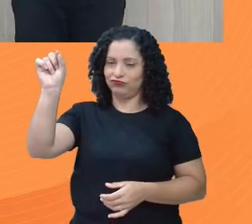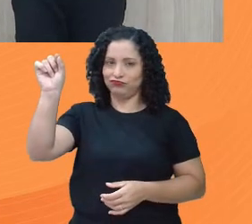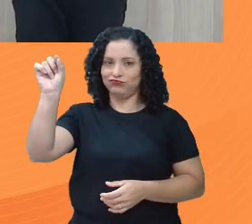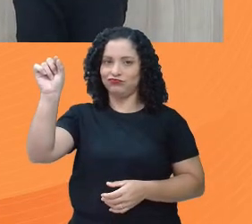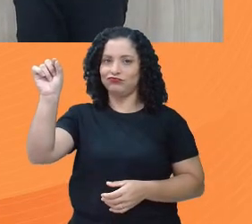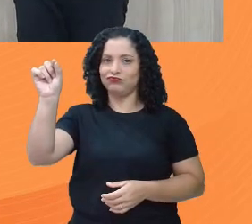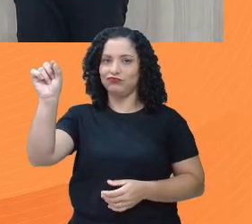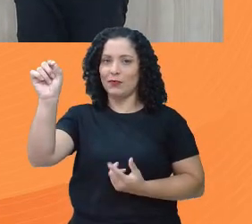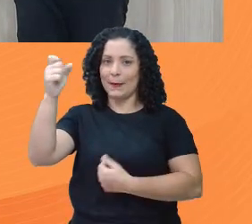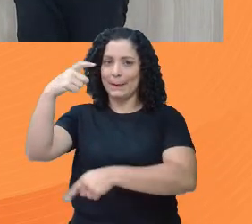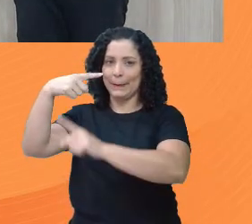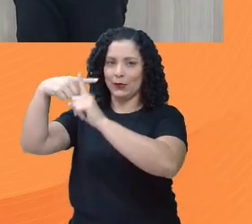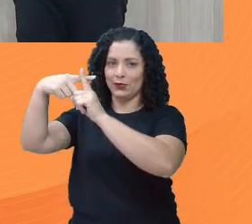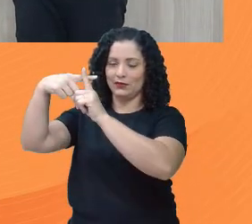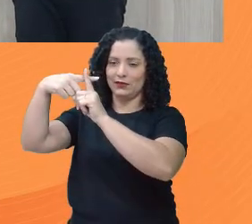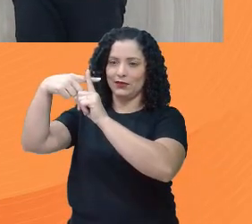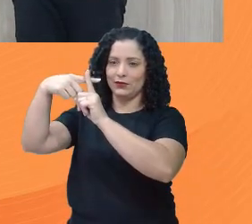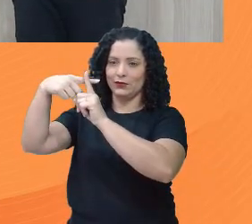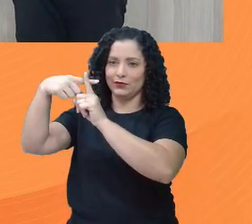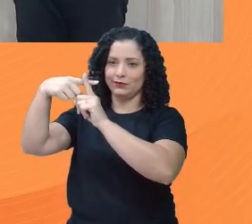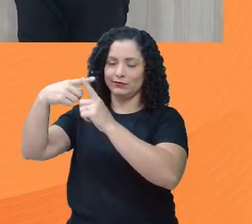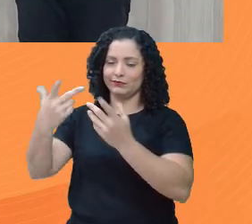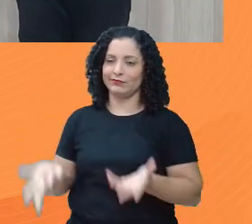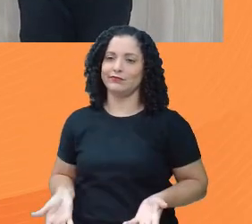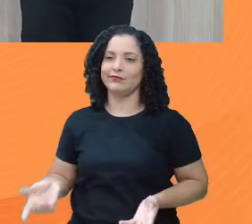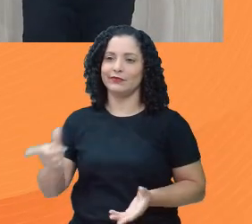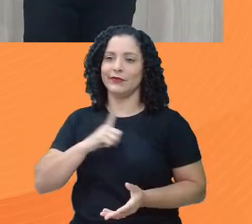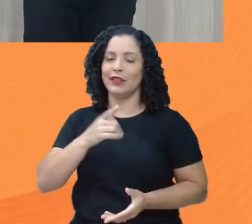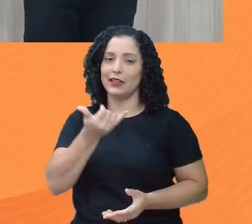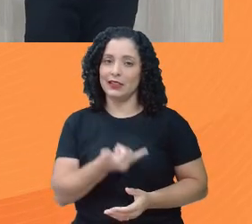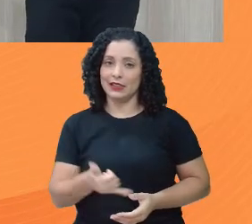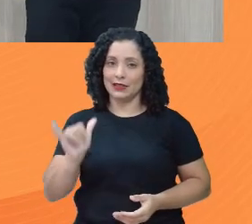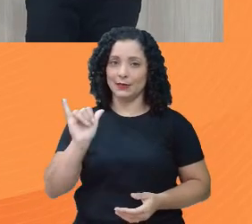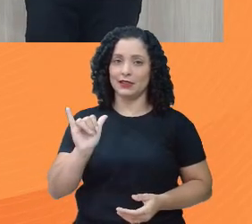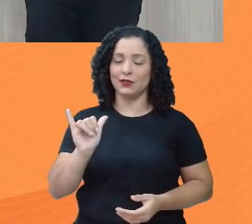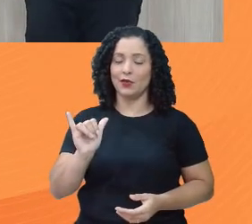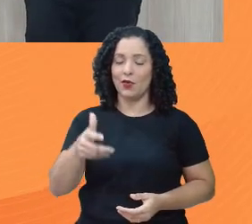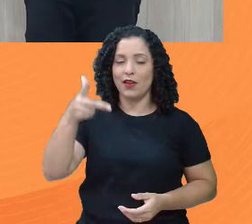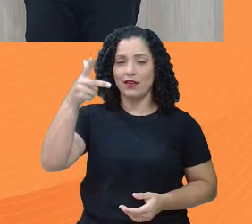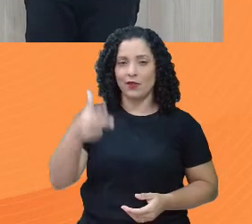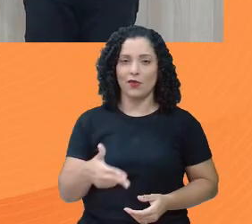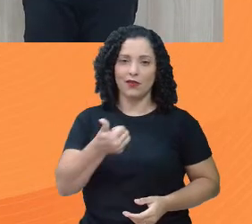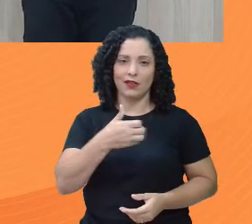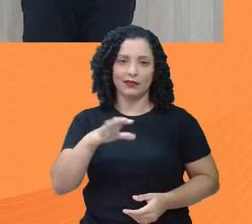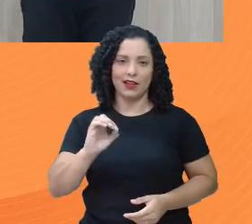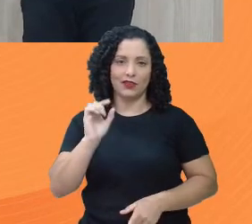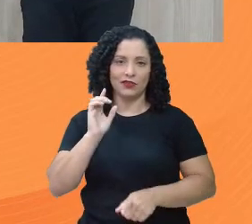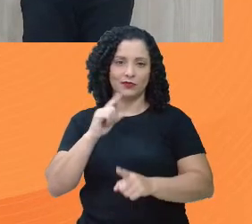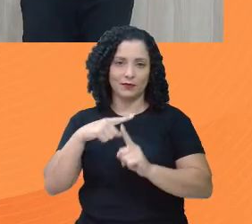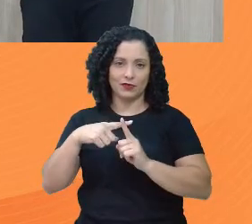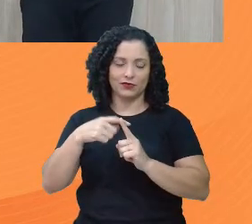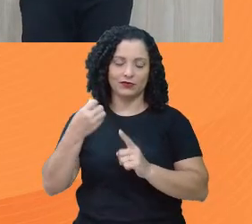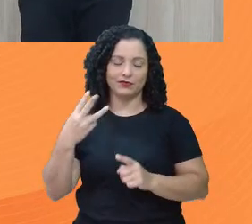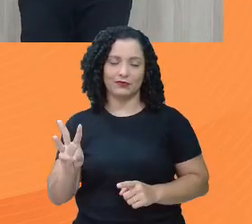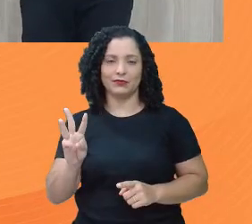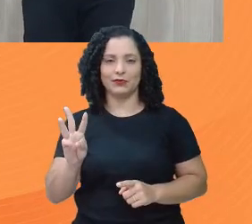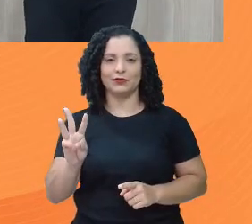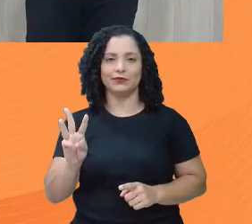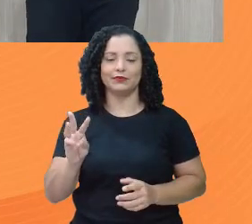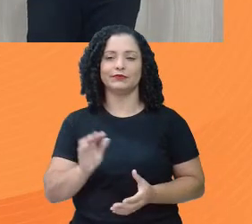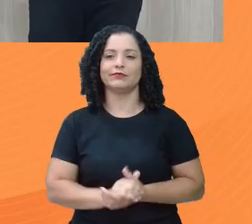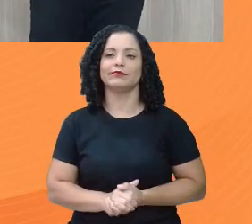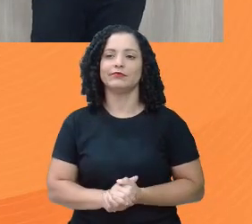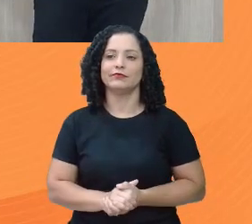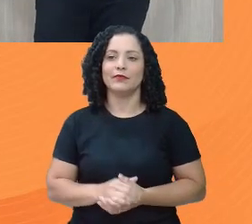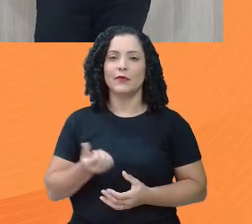membro positivo, certo? Então, eu vou ter aí que o valor de y ele é igual a 10 mais w, tá bom?